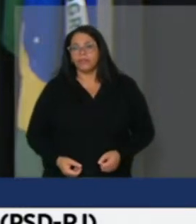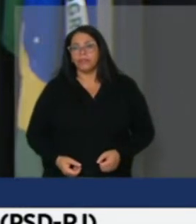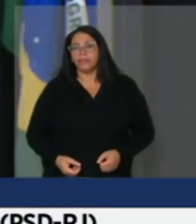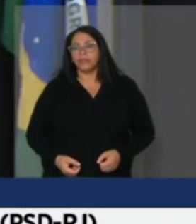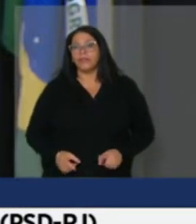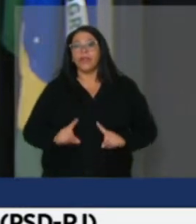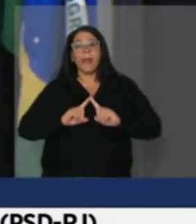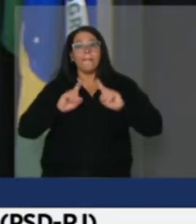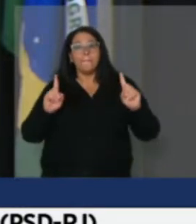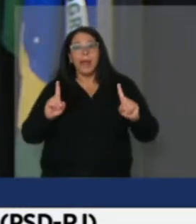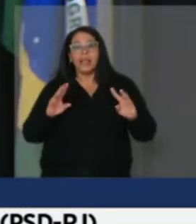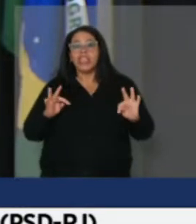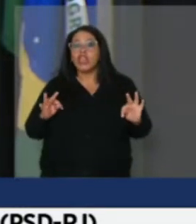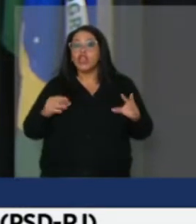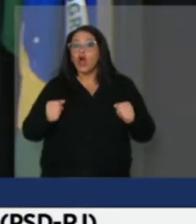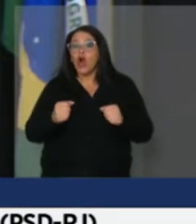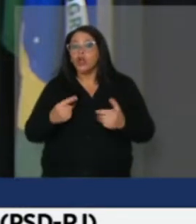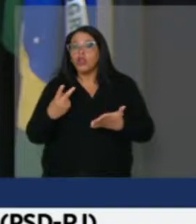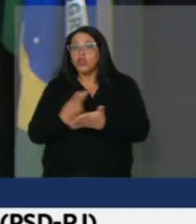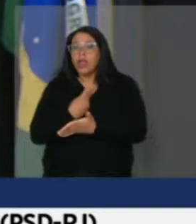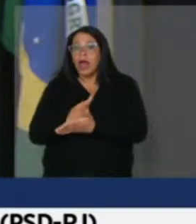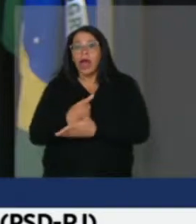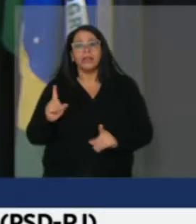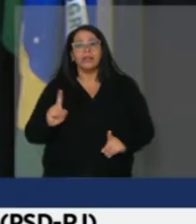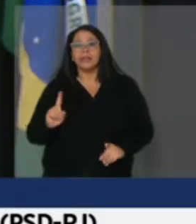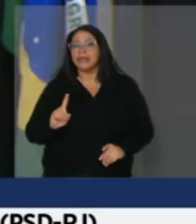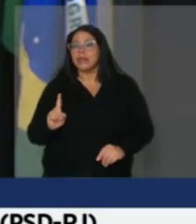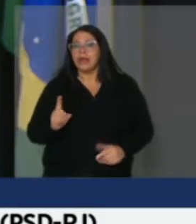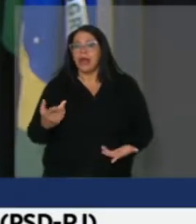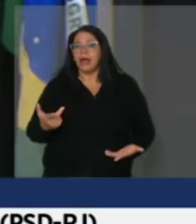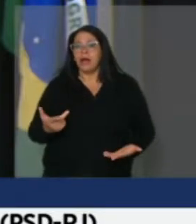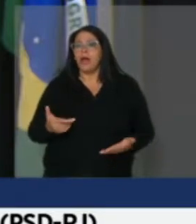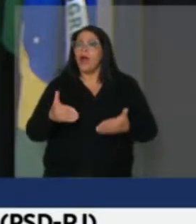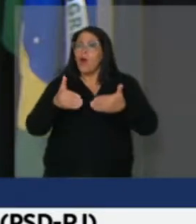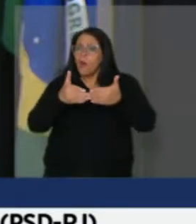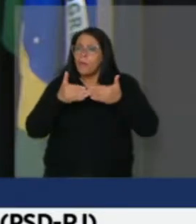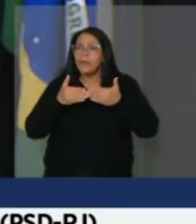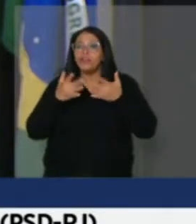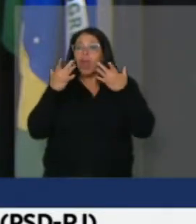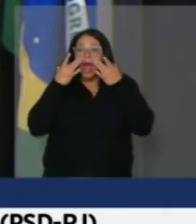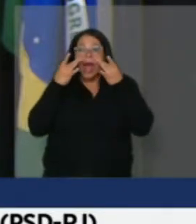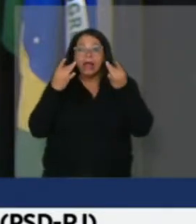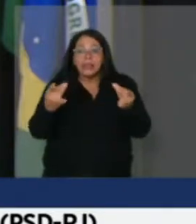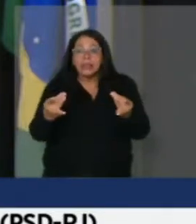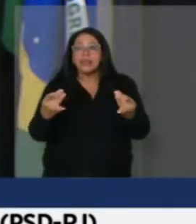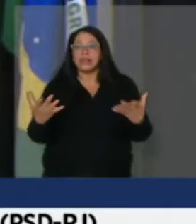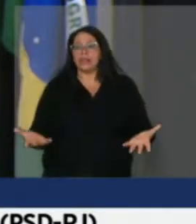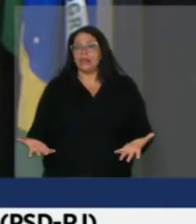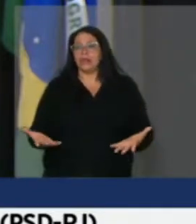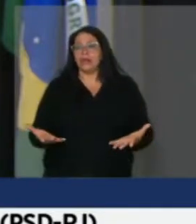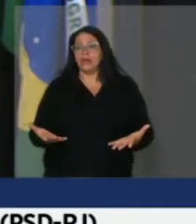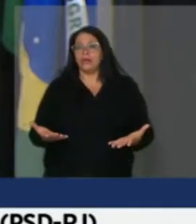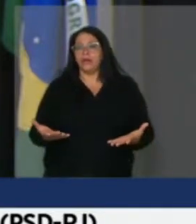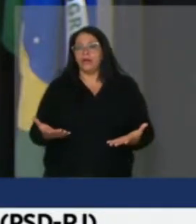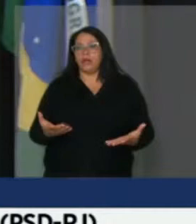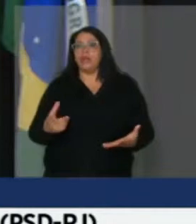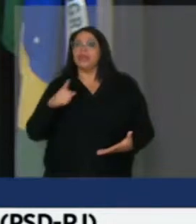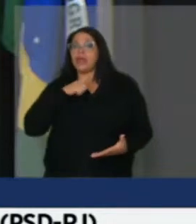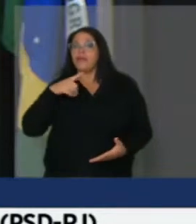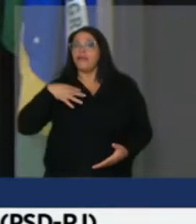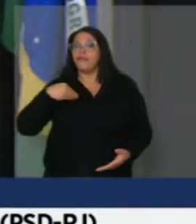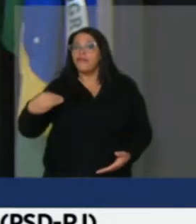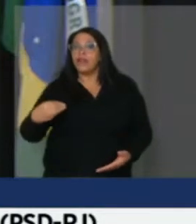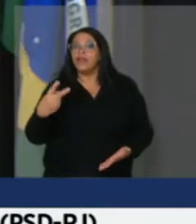mas não foram todos. Eu queria que os senhores prestassem atenção nisso. Teve filhos meus